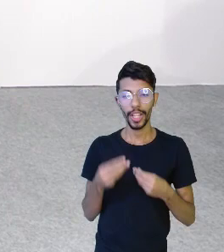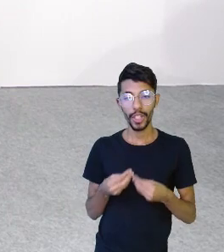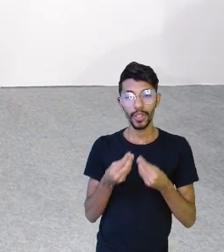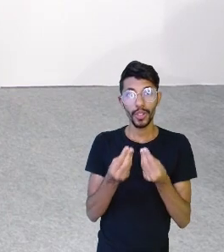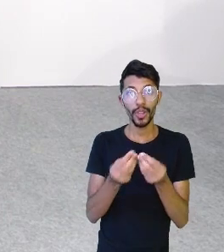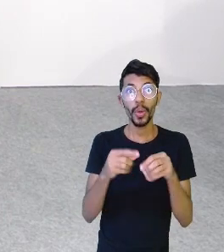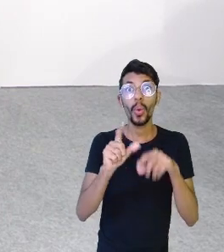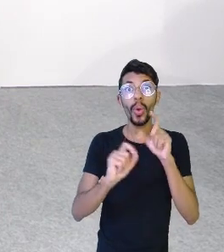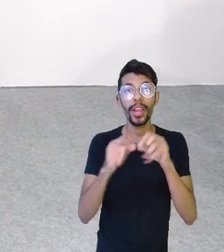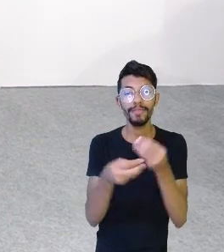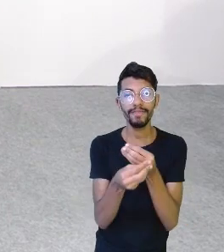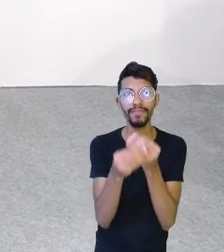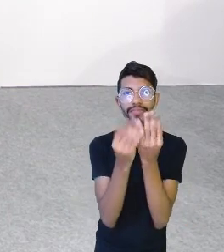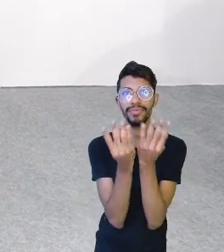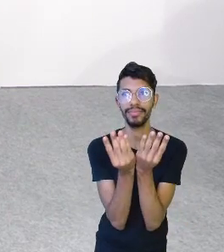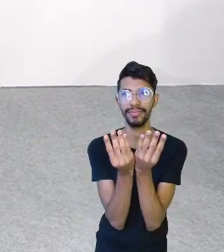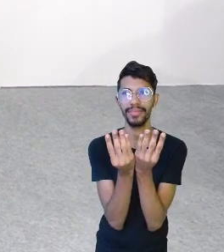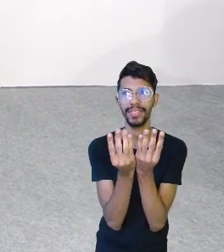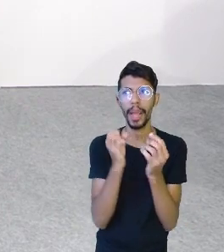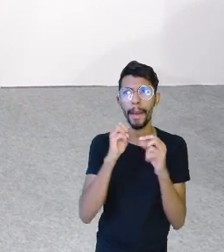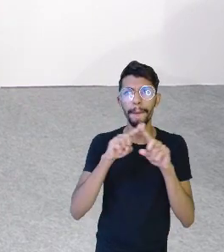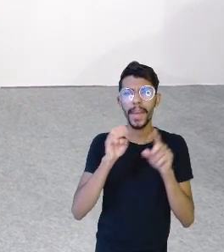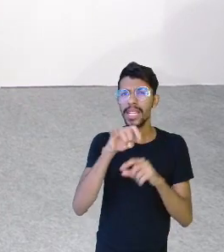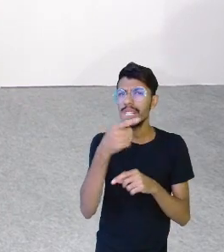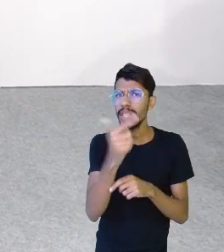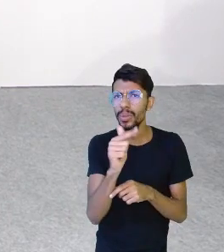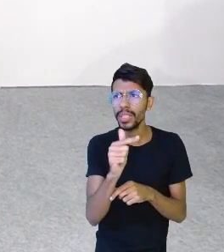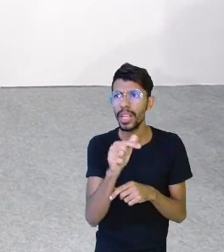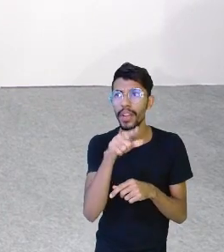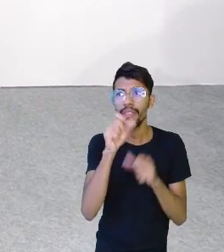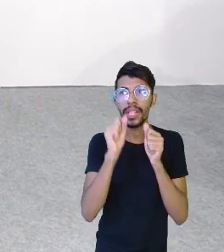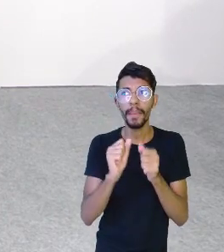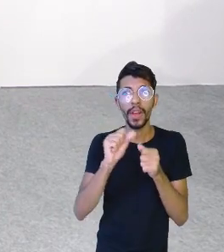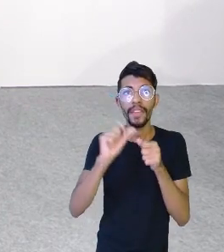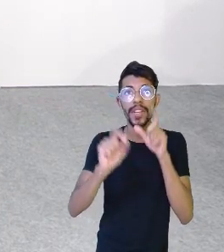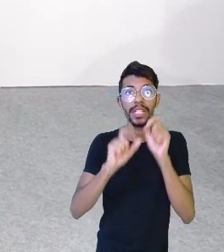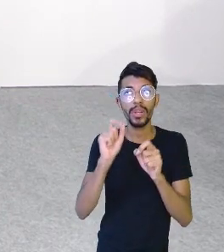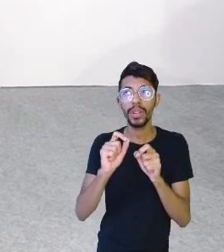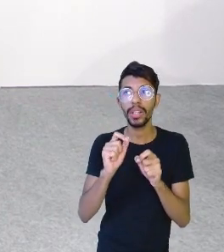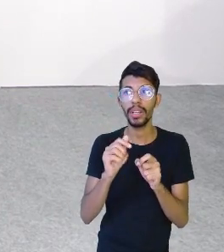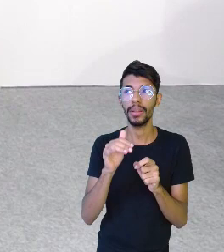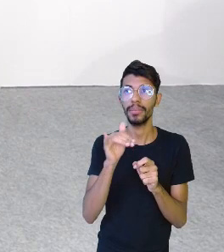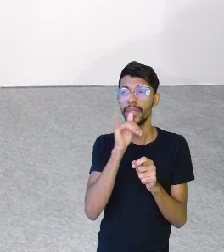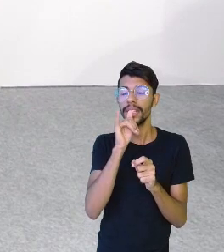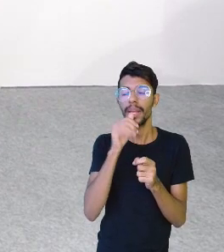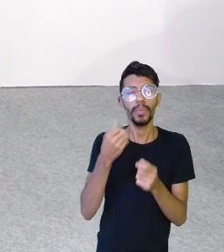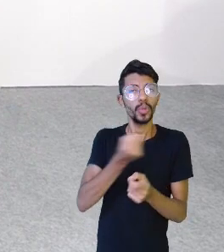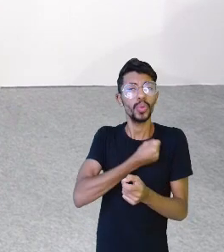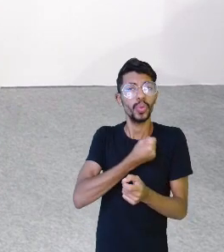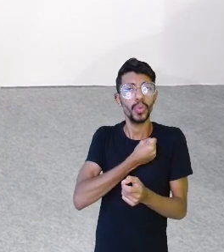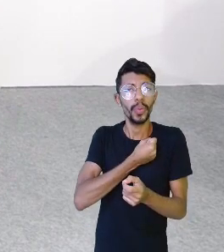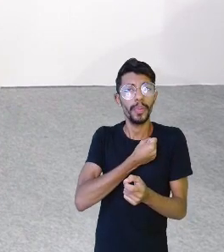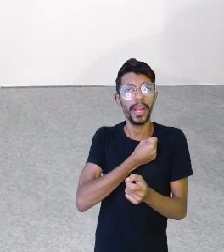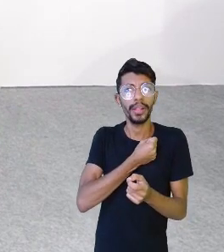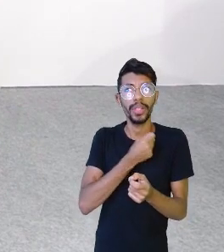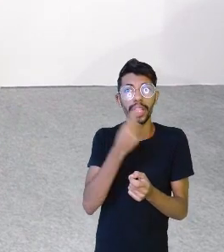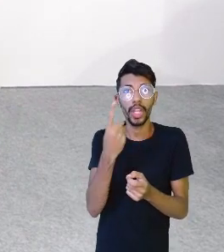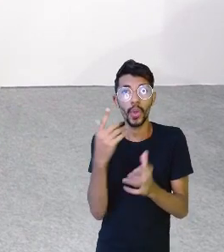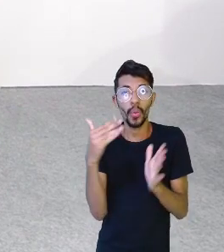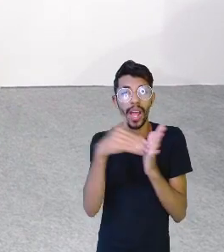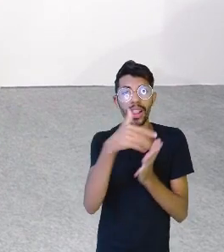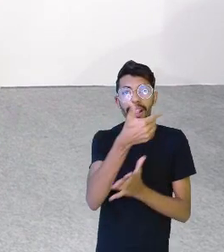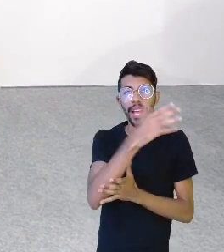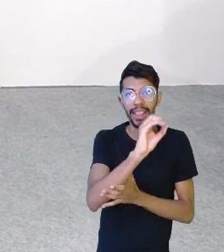se você não tiver o baralho, é muito simples. Você simplesmente pega numerais de 1